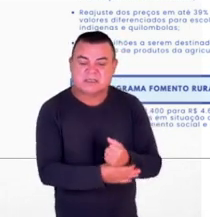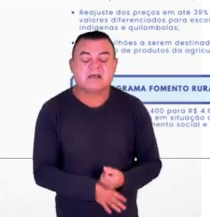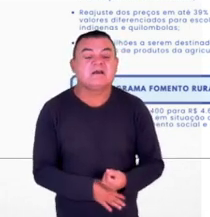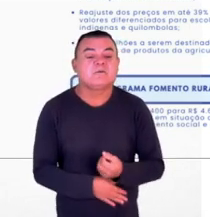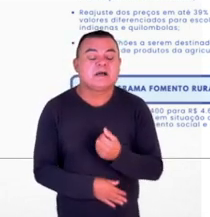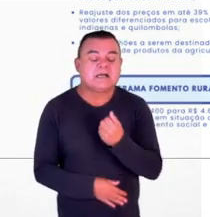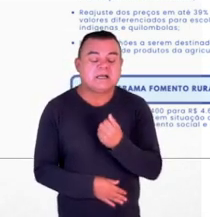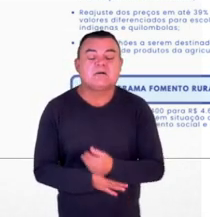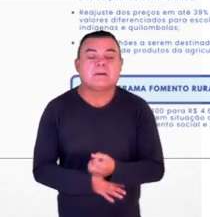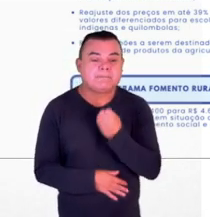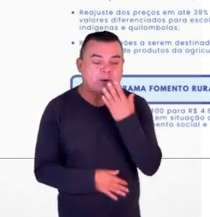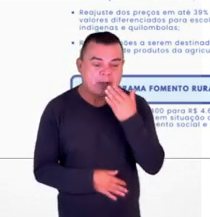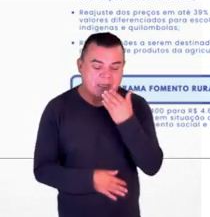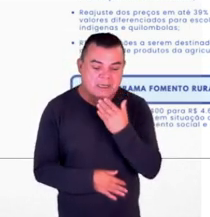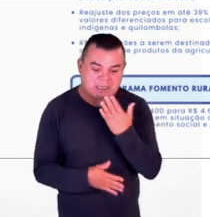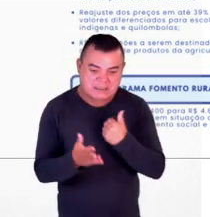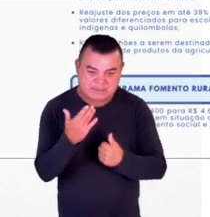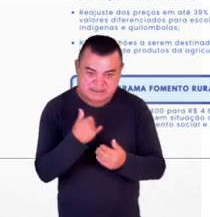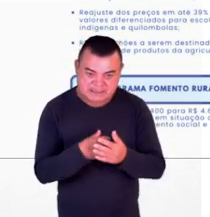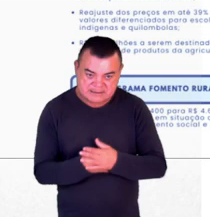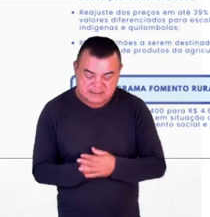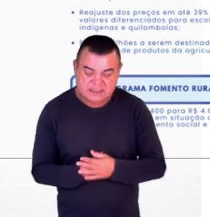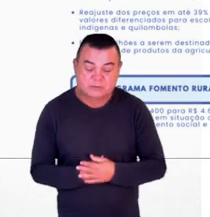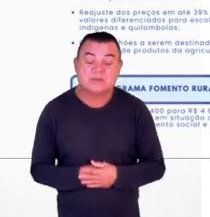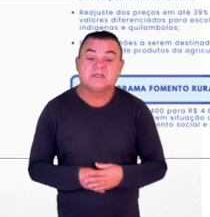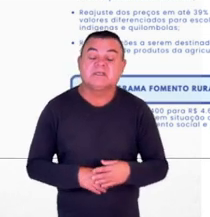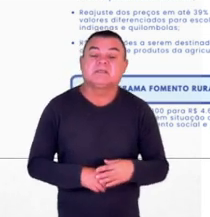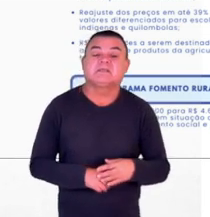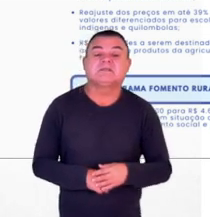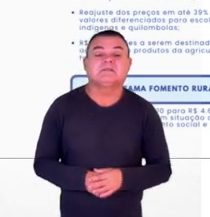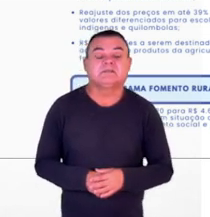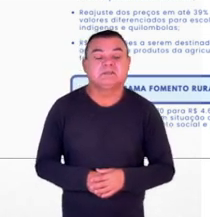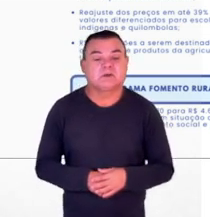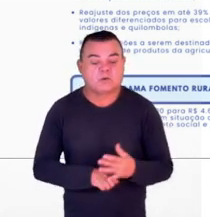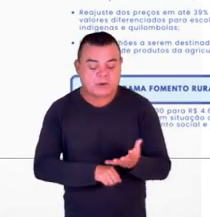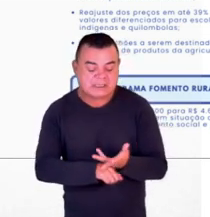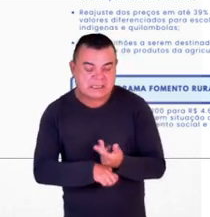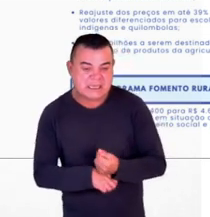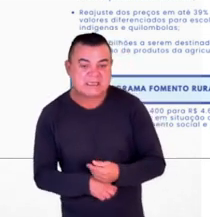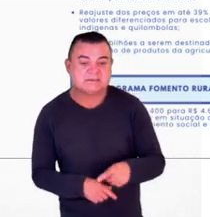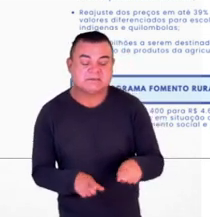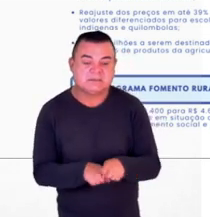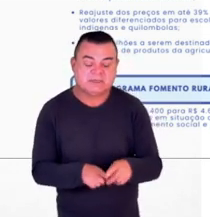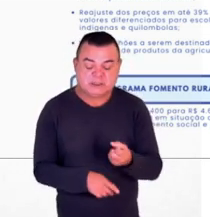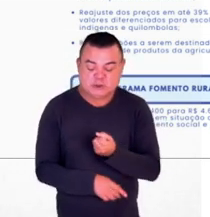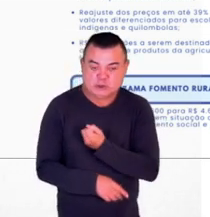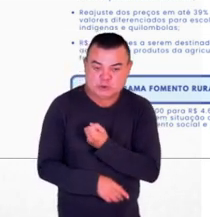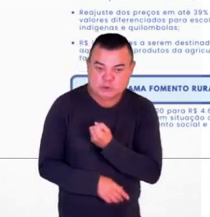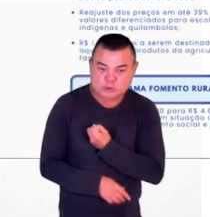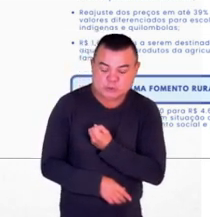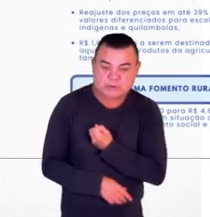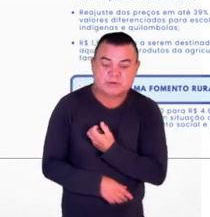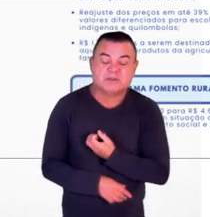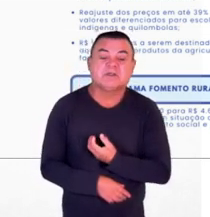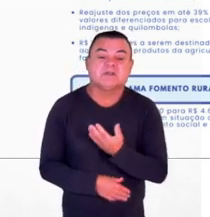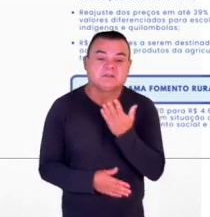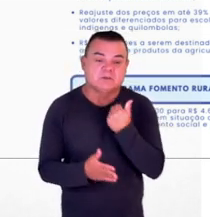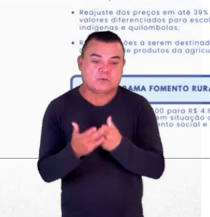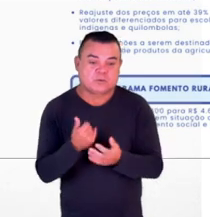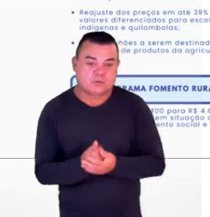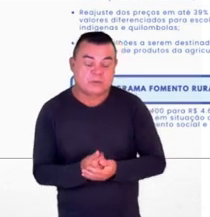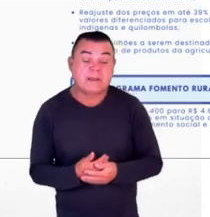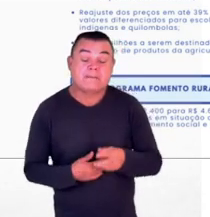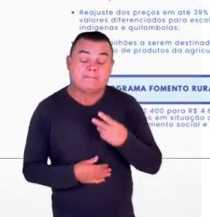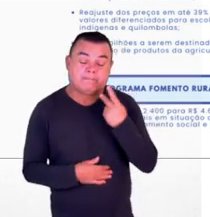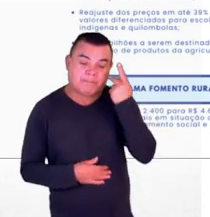adequada eh em tanto em qualidade quanto em número de refeições e do aporte necessário para para